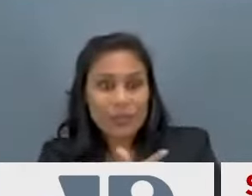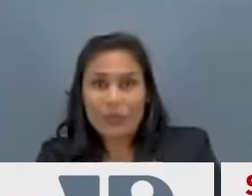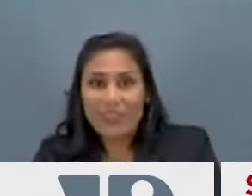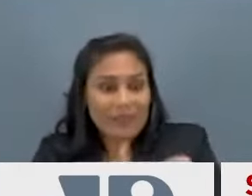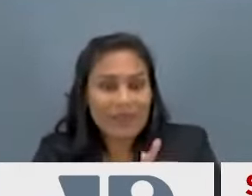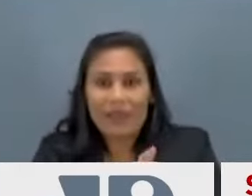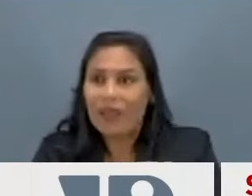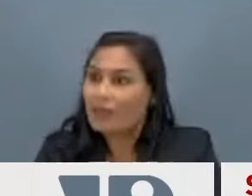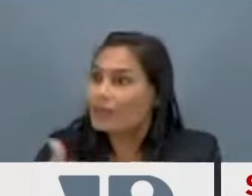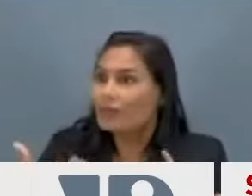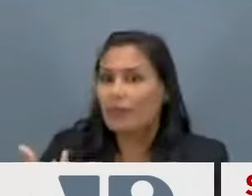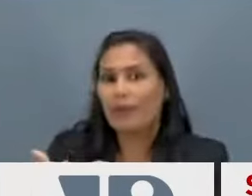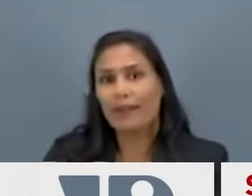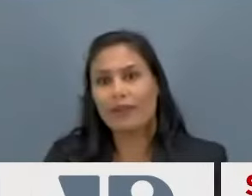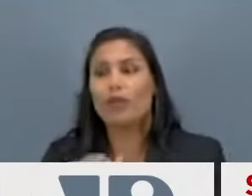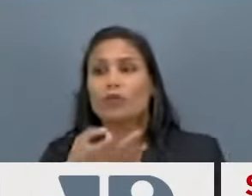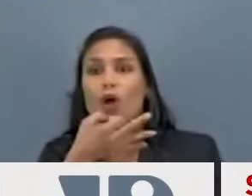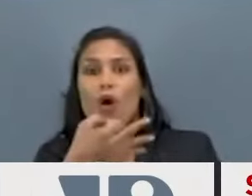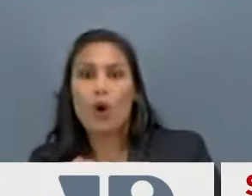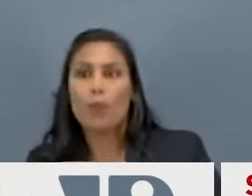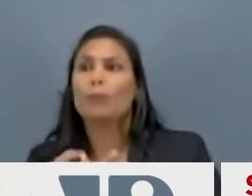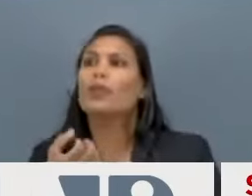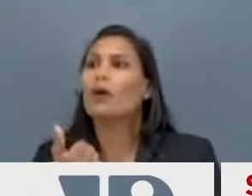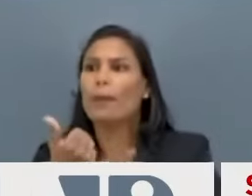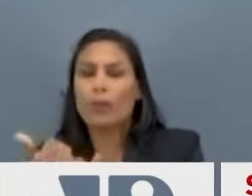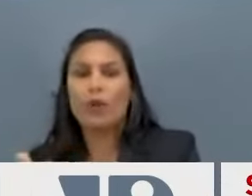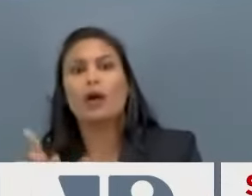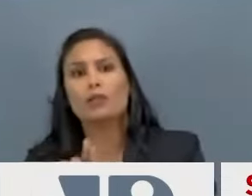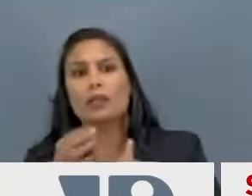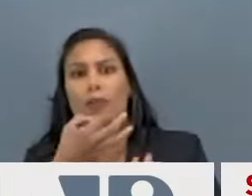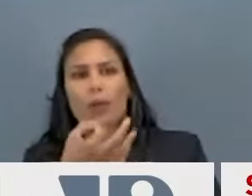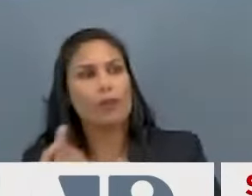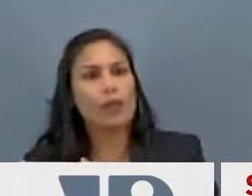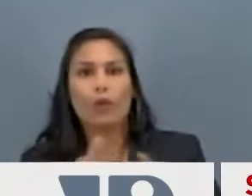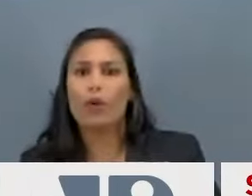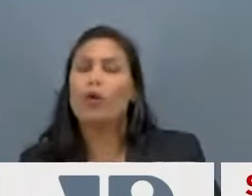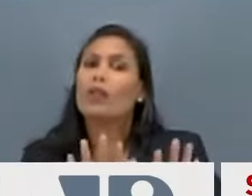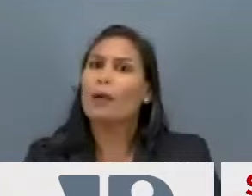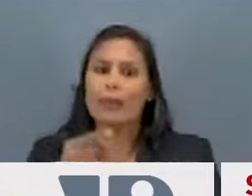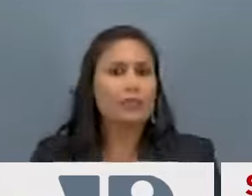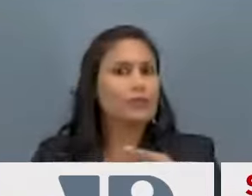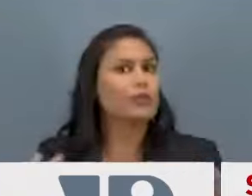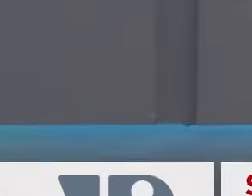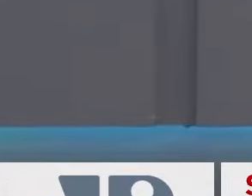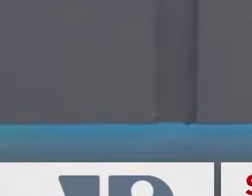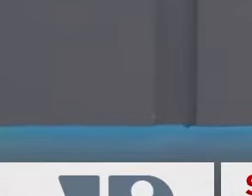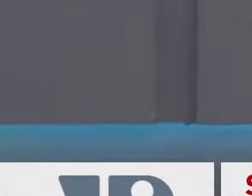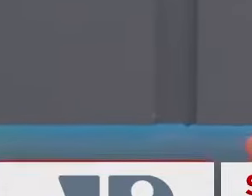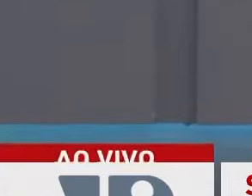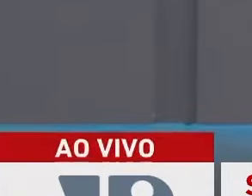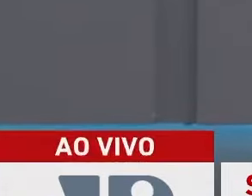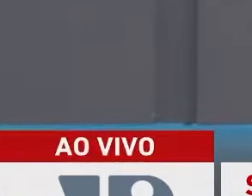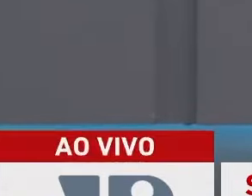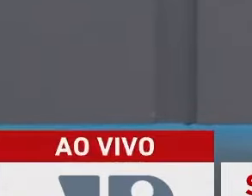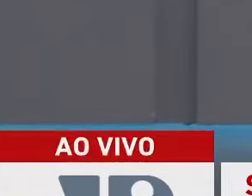políticos liberais que adotaram uma nova abordagem em relação às drogas T apoiado agora o fim desse experimento vou contar com